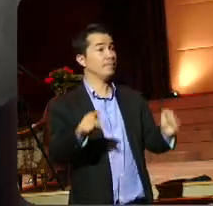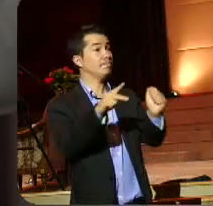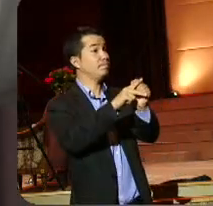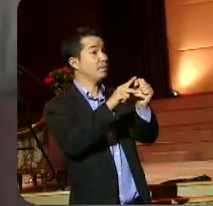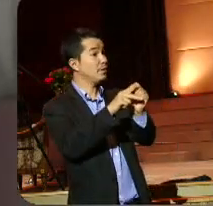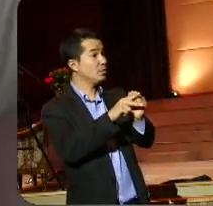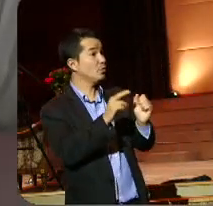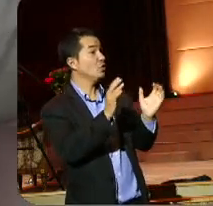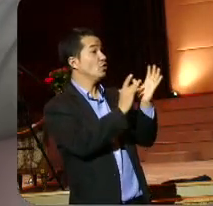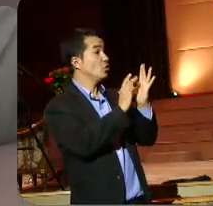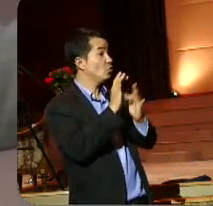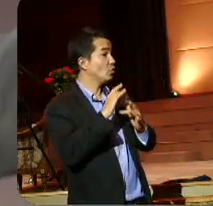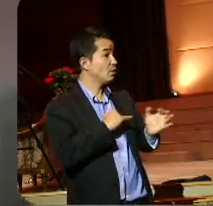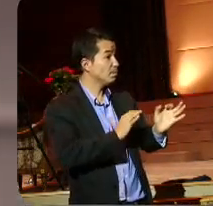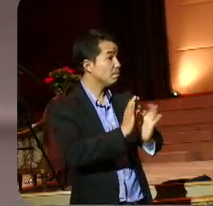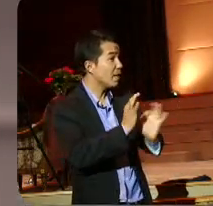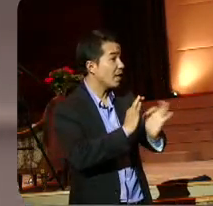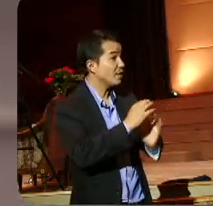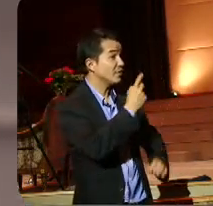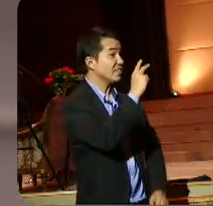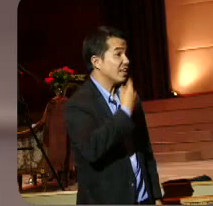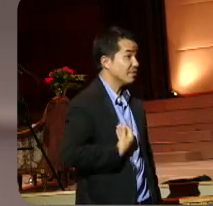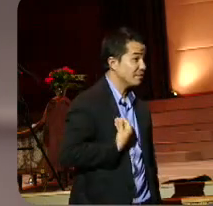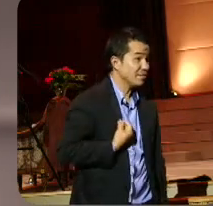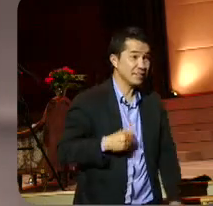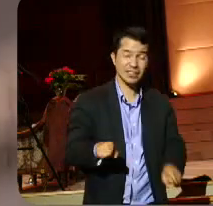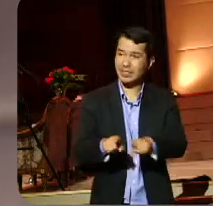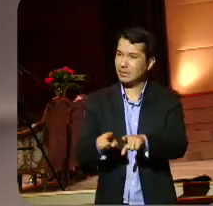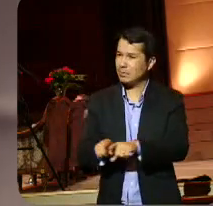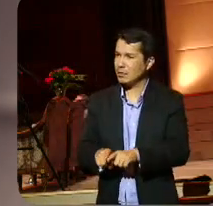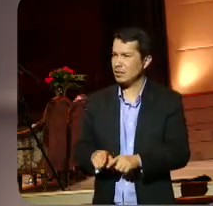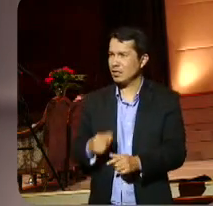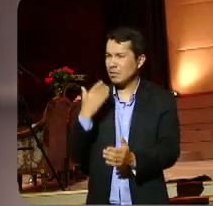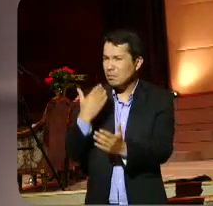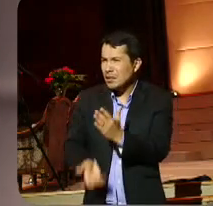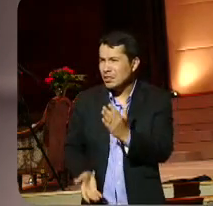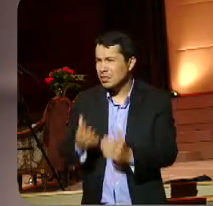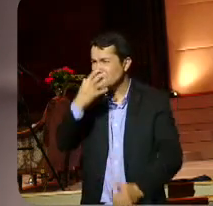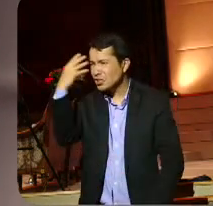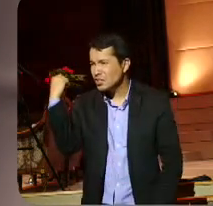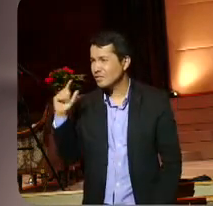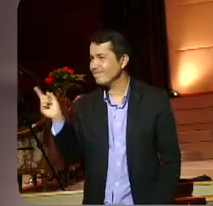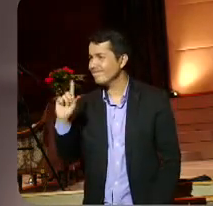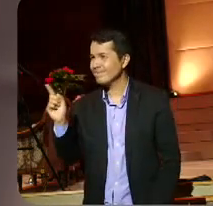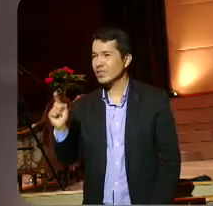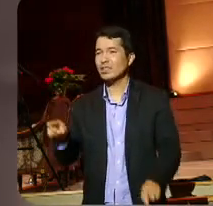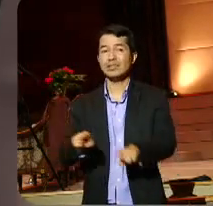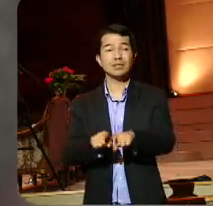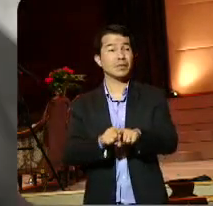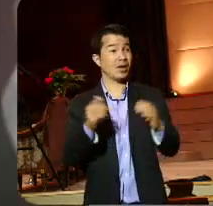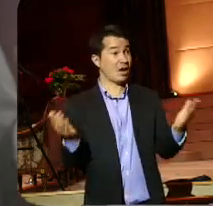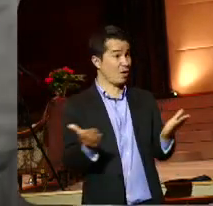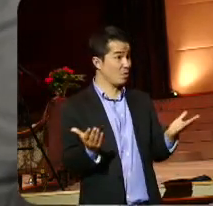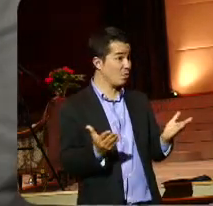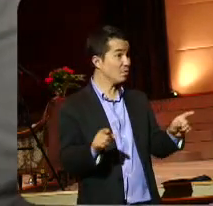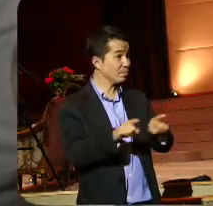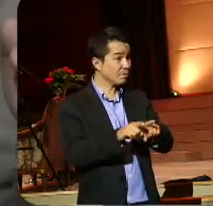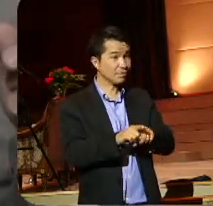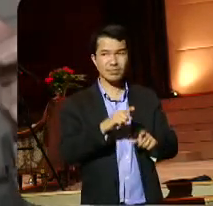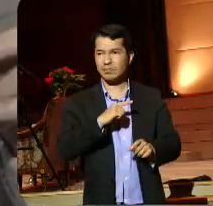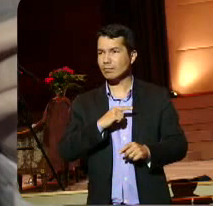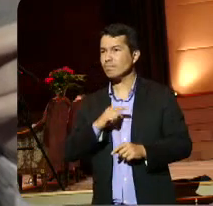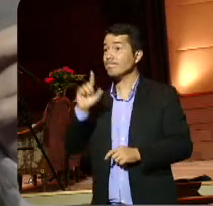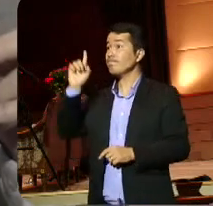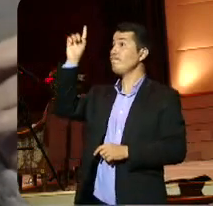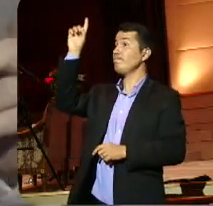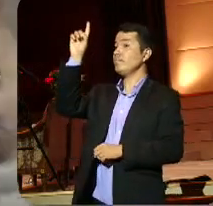de fazer a minha obra em você. Quanto mais o Senhor agora, que está no seu corpo espiritual e que